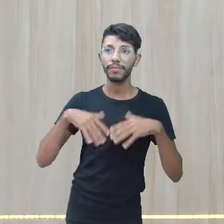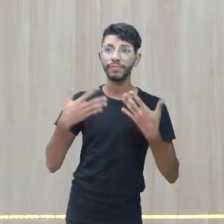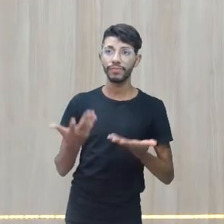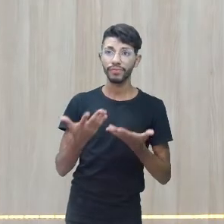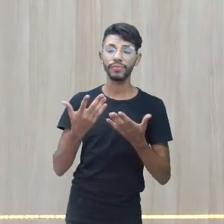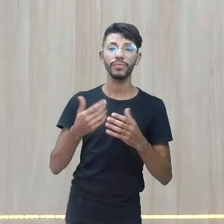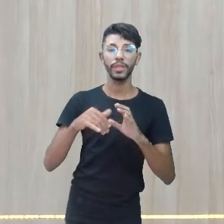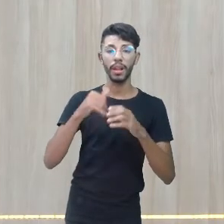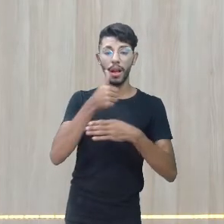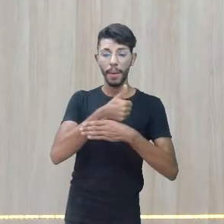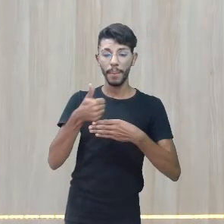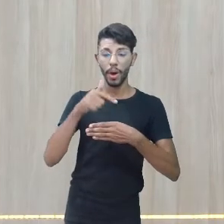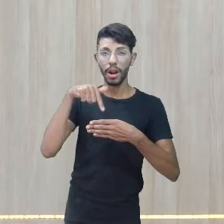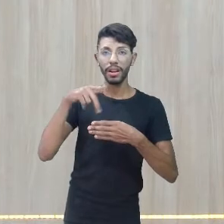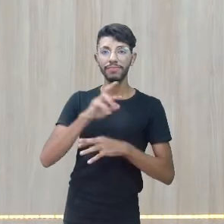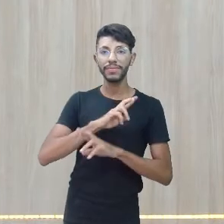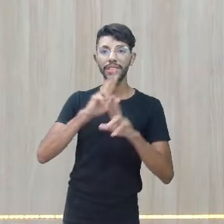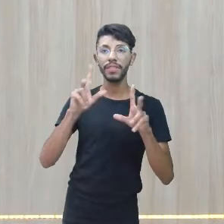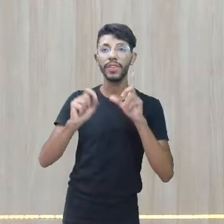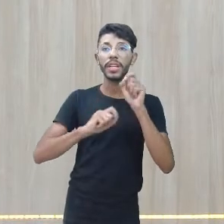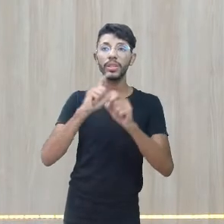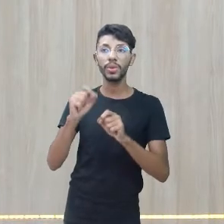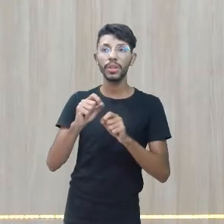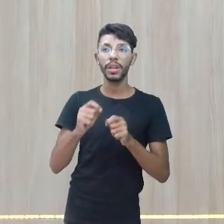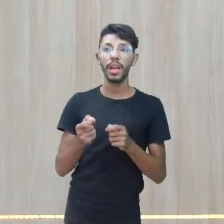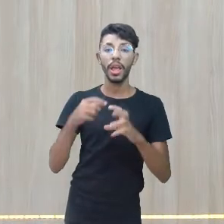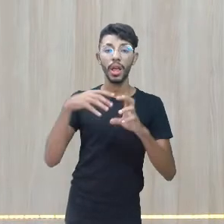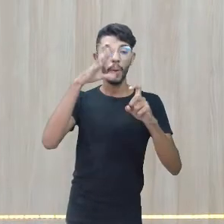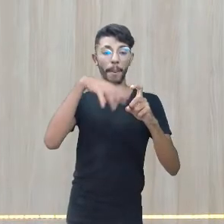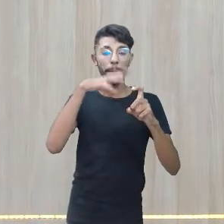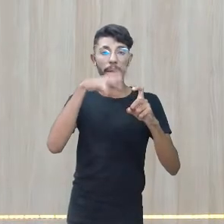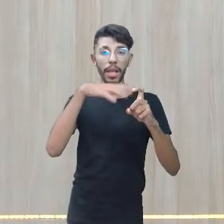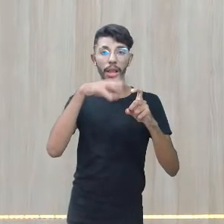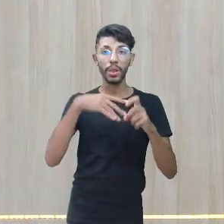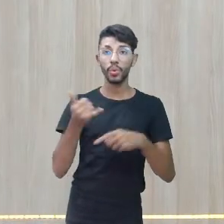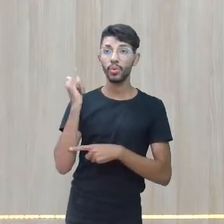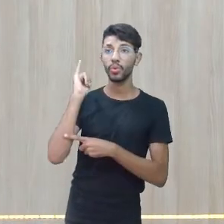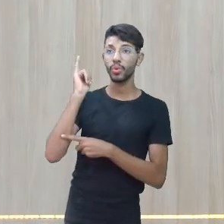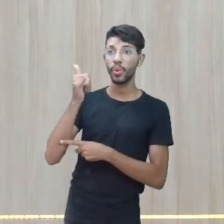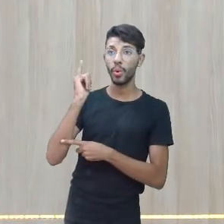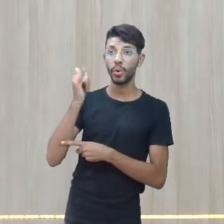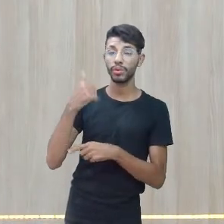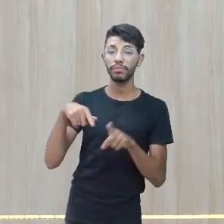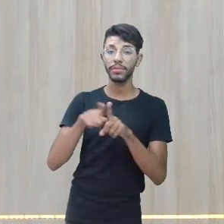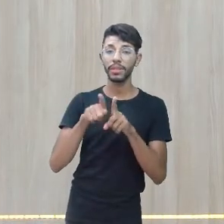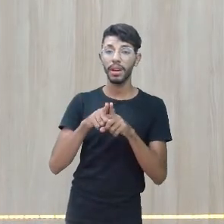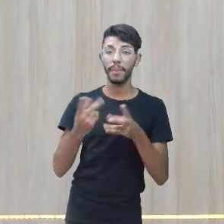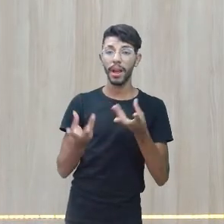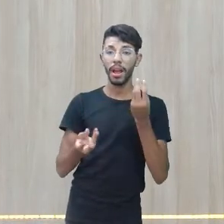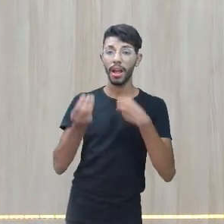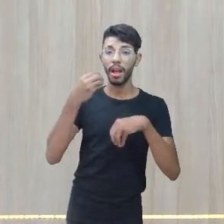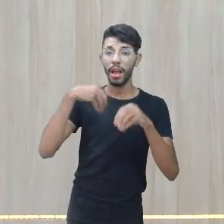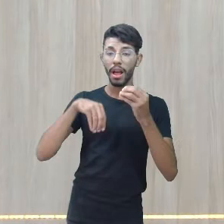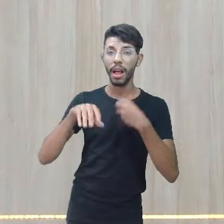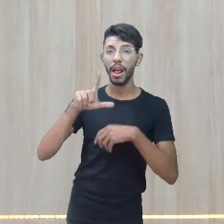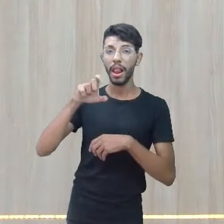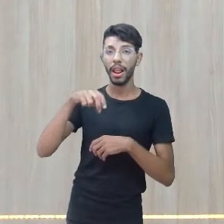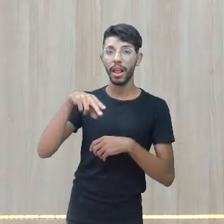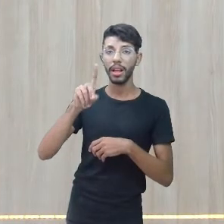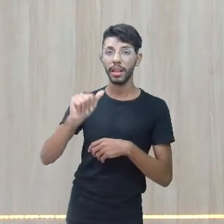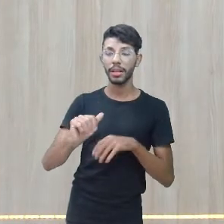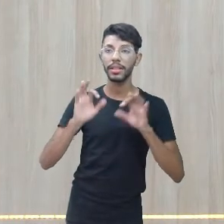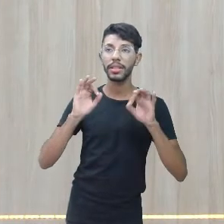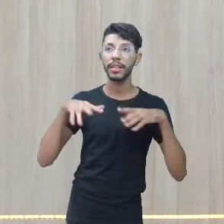ela diferencia do mito, do conto, da lenda. E isso é interessante, não é, gente? Mas os outros